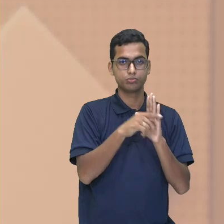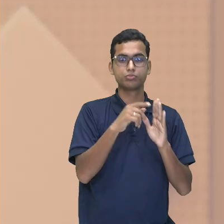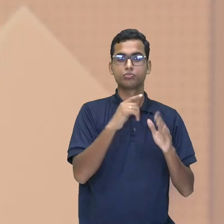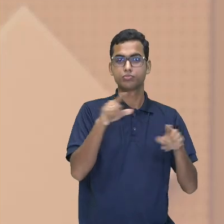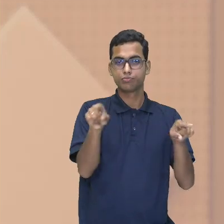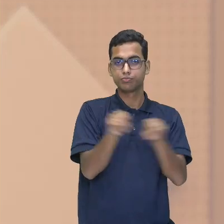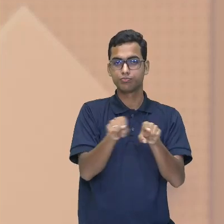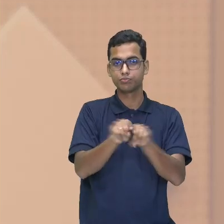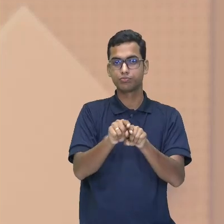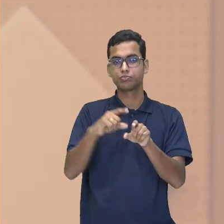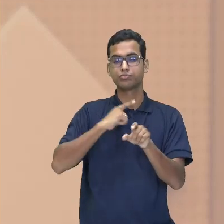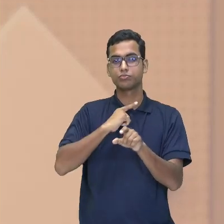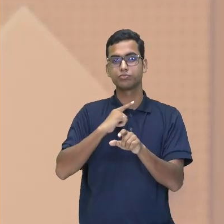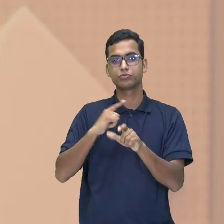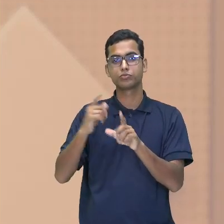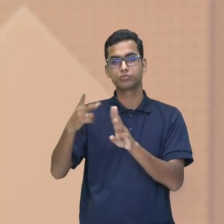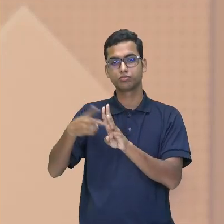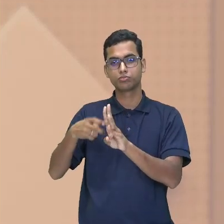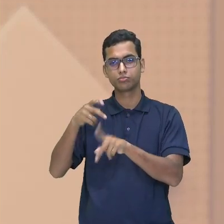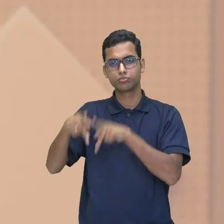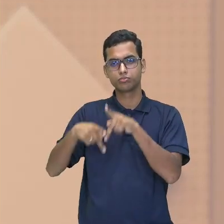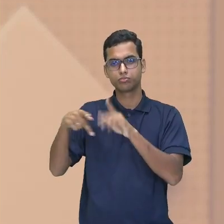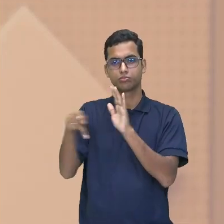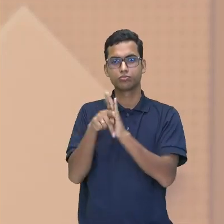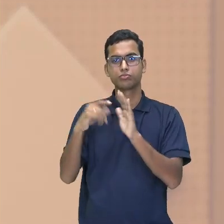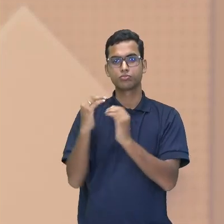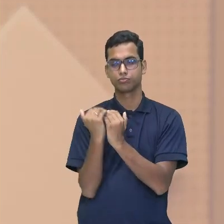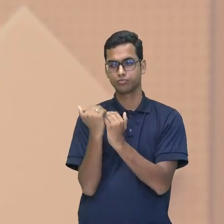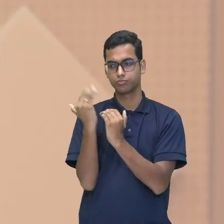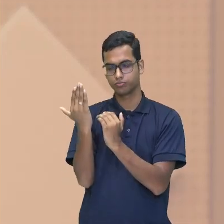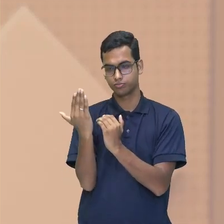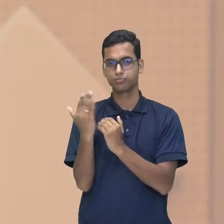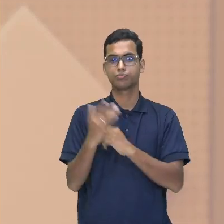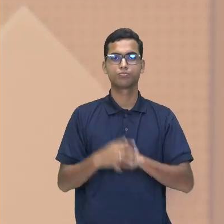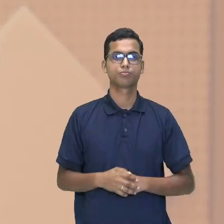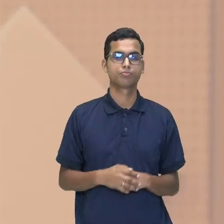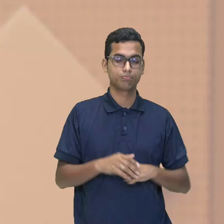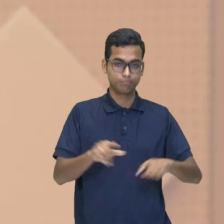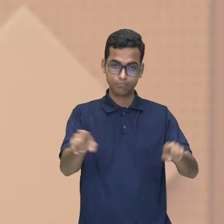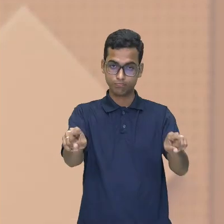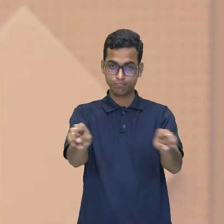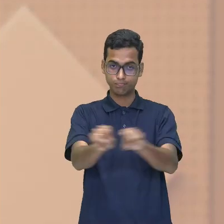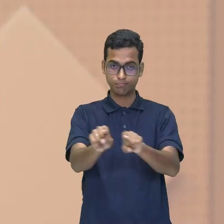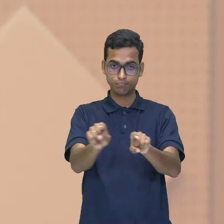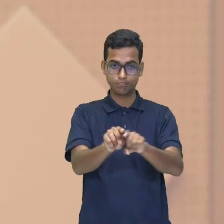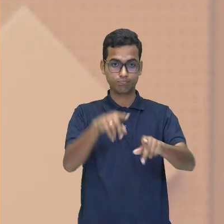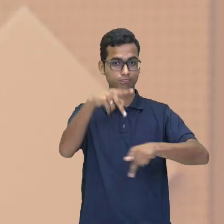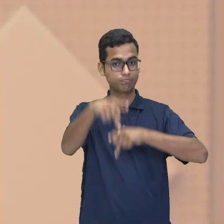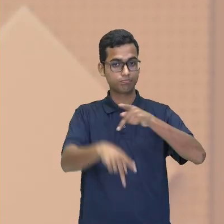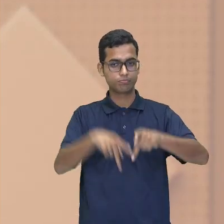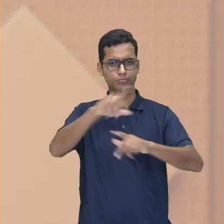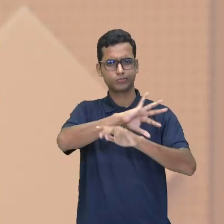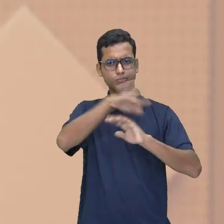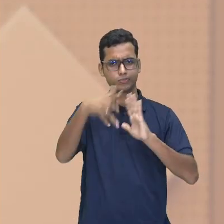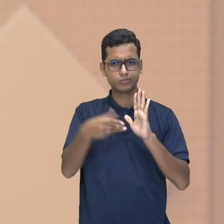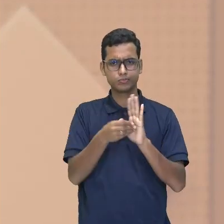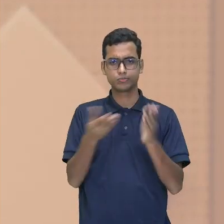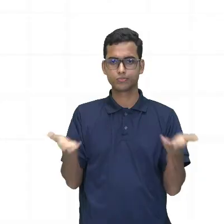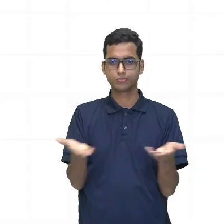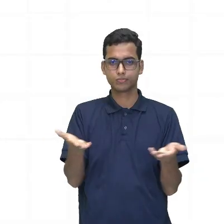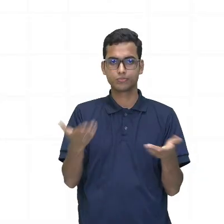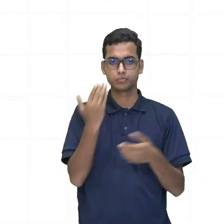na Amazônia. E para sabermos melhor, trouxemos aqui mais informações sobre esses povos da Amazônia. Acompanhem